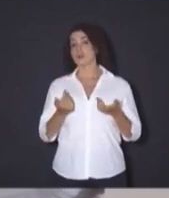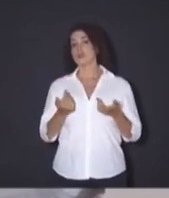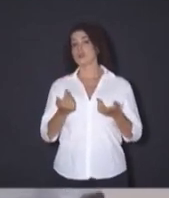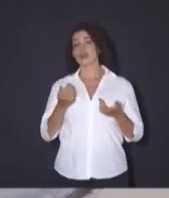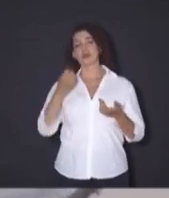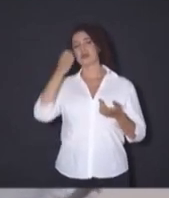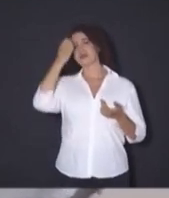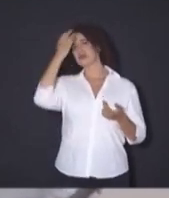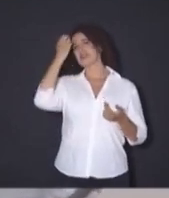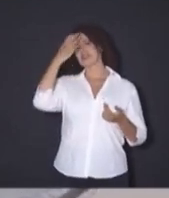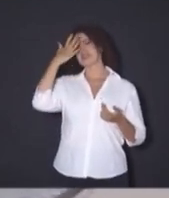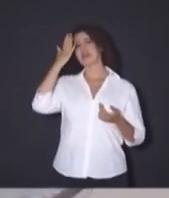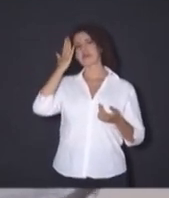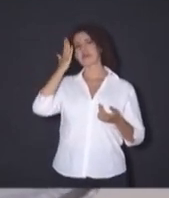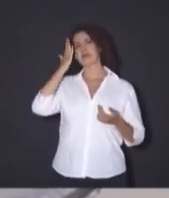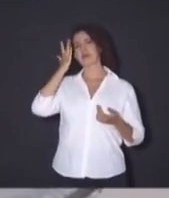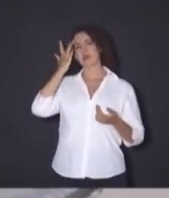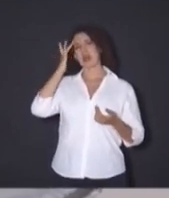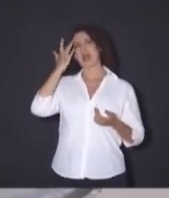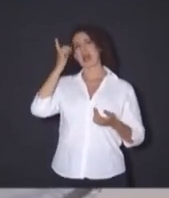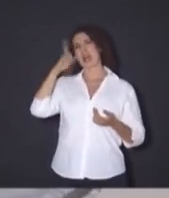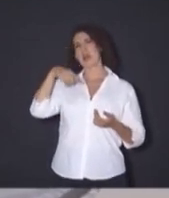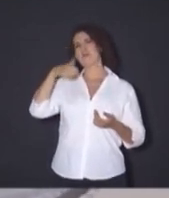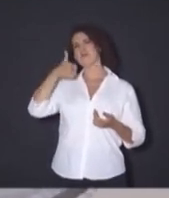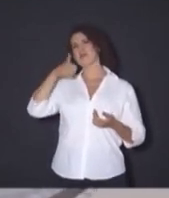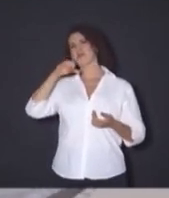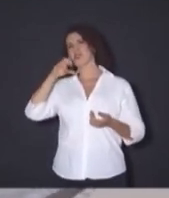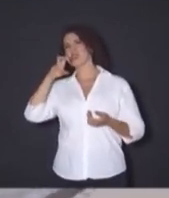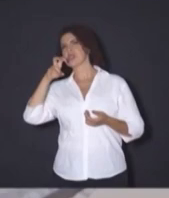não lembro, eu sei que foi na década de 50,